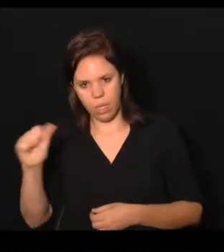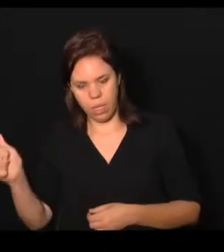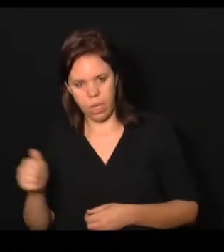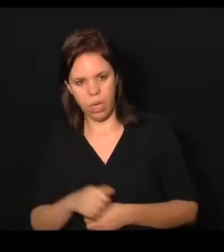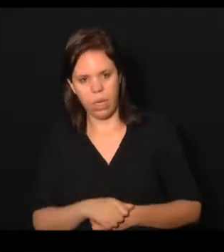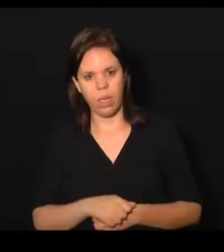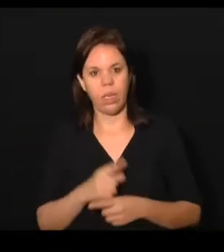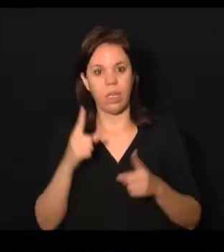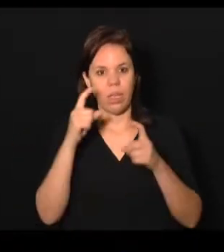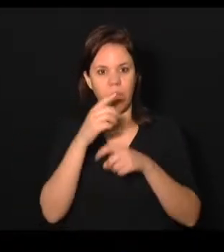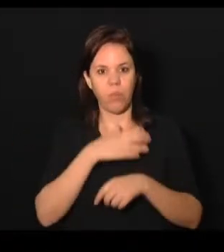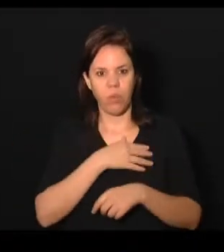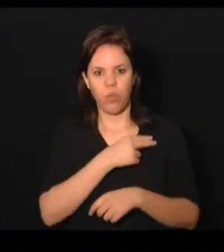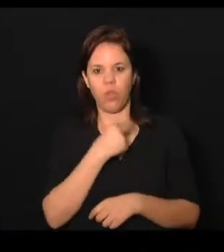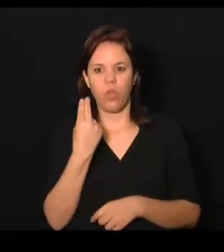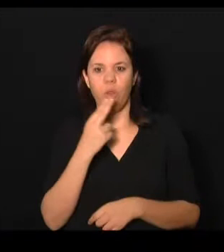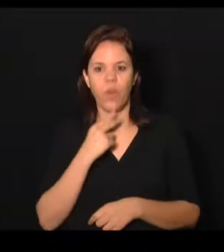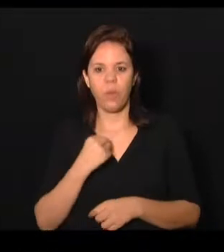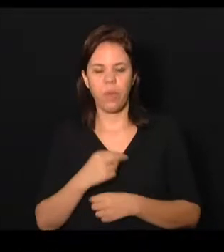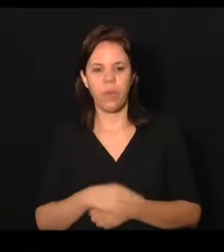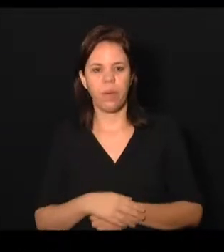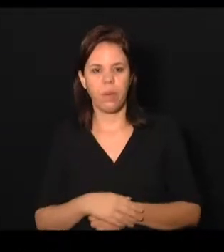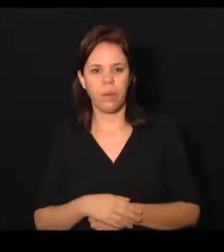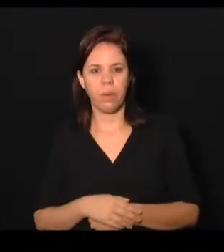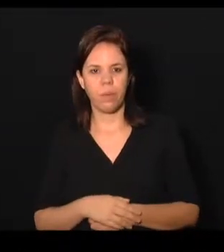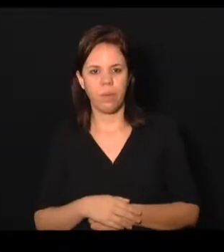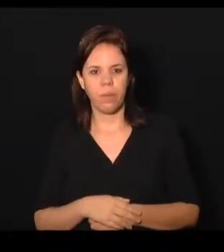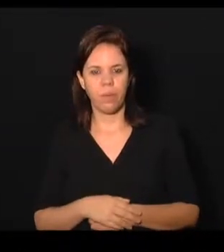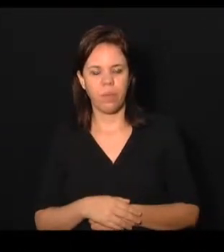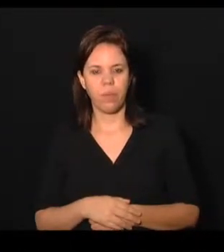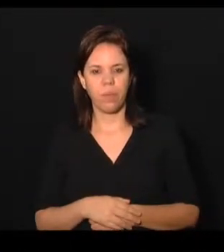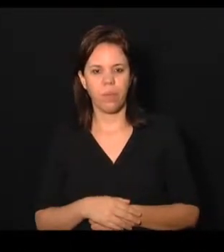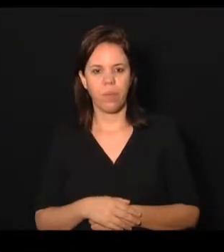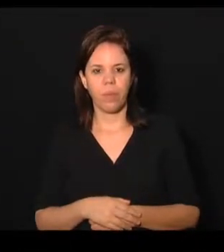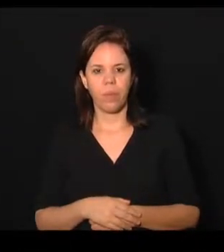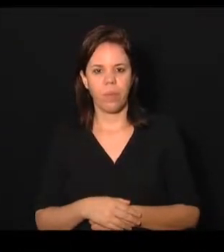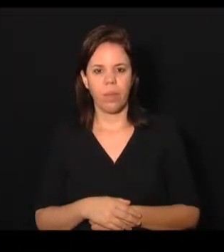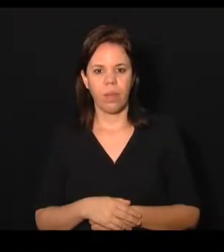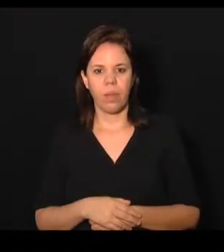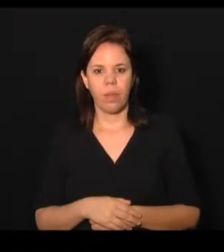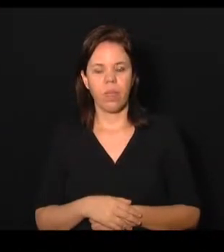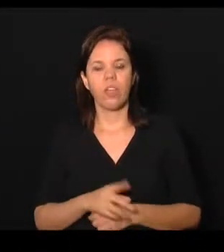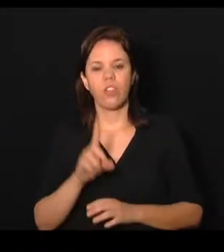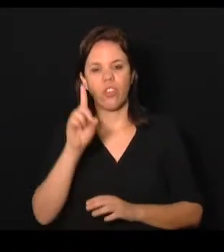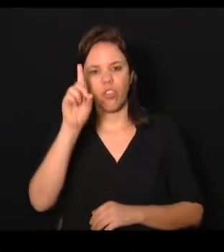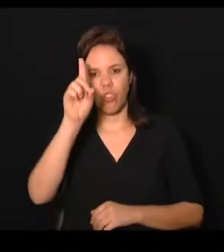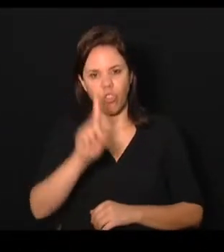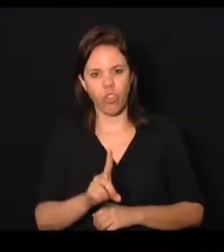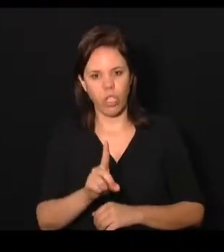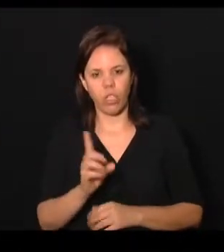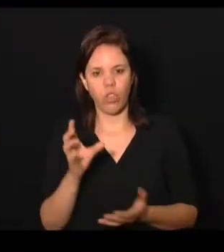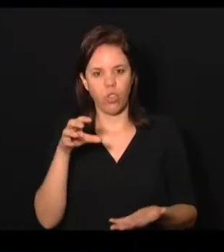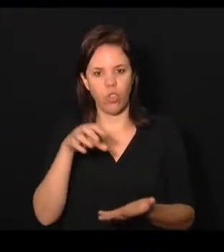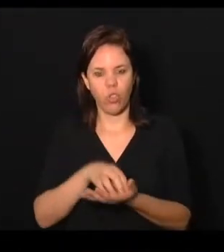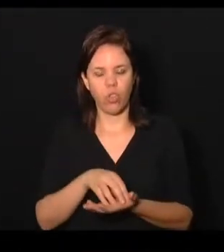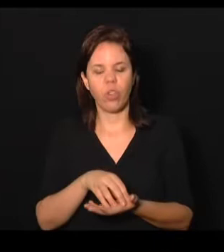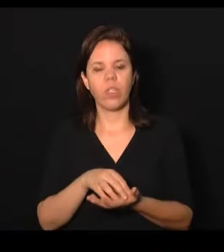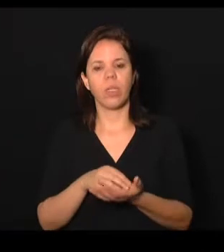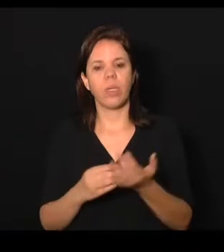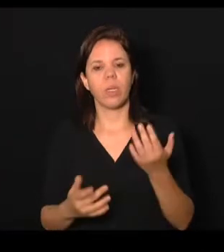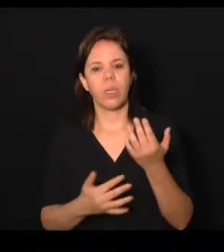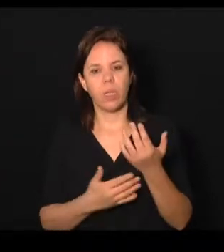mais difícil que o meu sobrenome. Acácira Araújo, né, que é diretora do Centro de